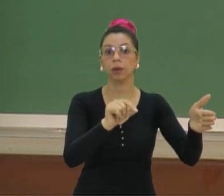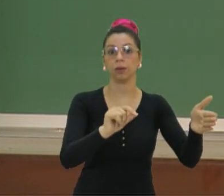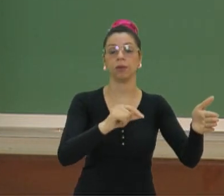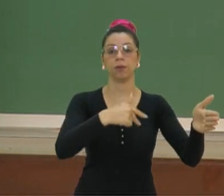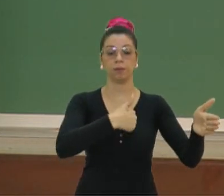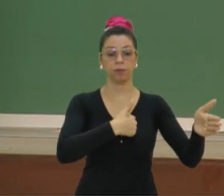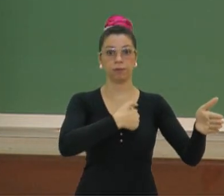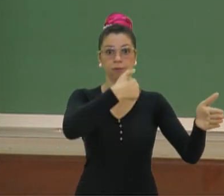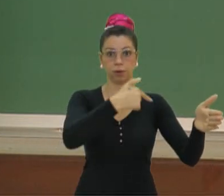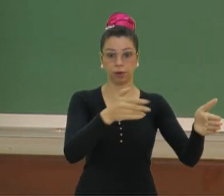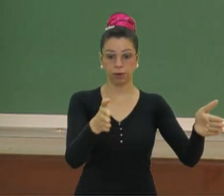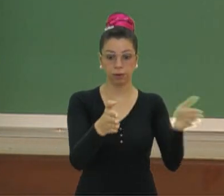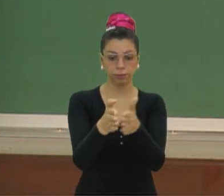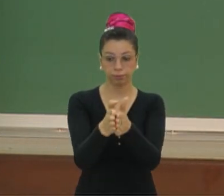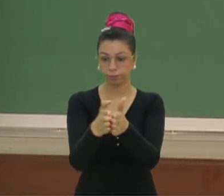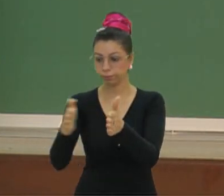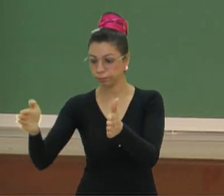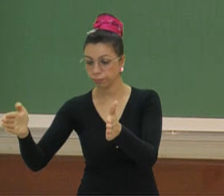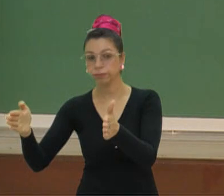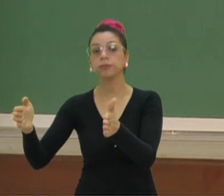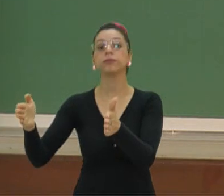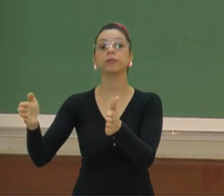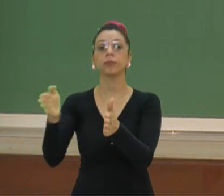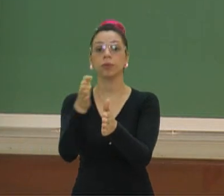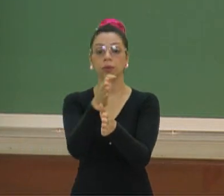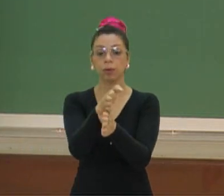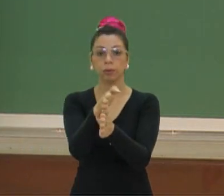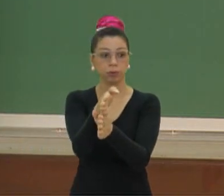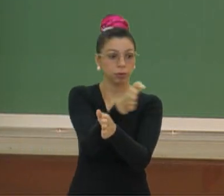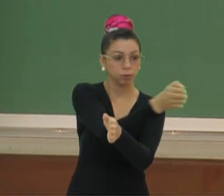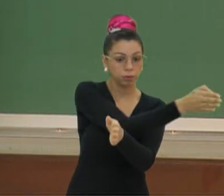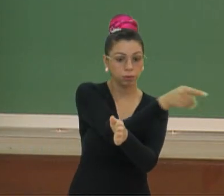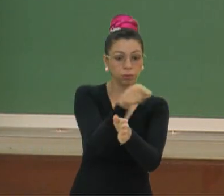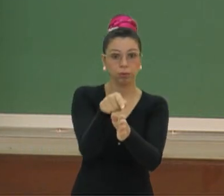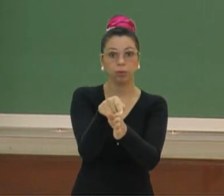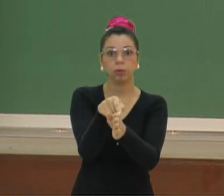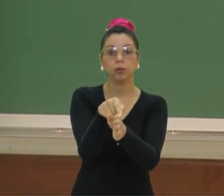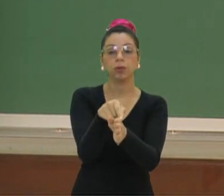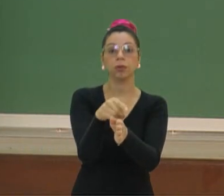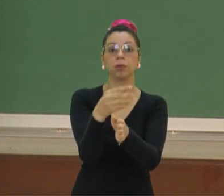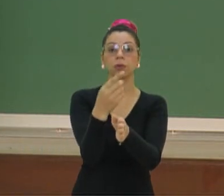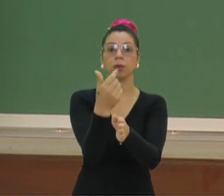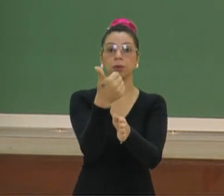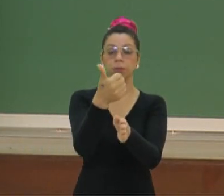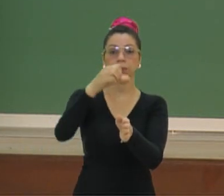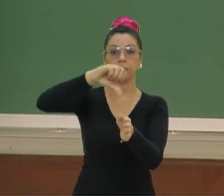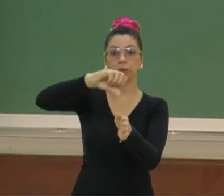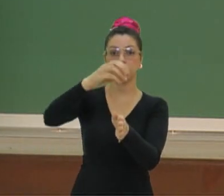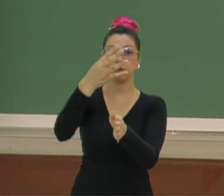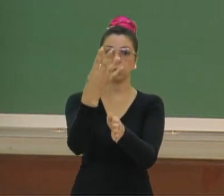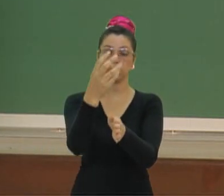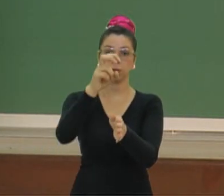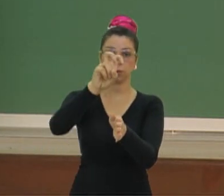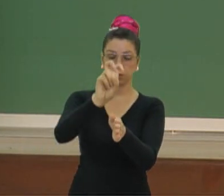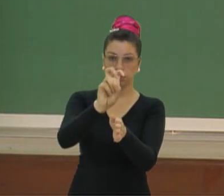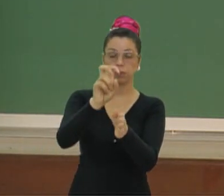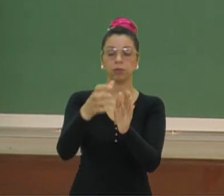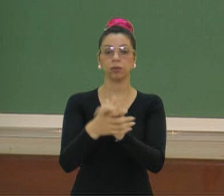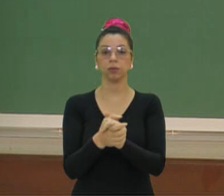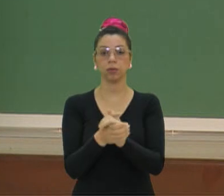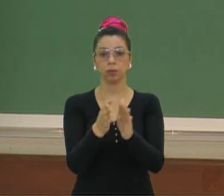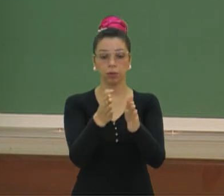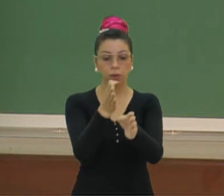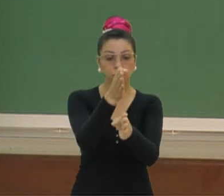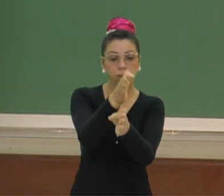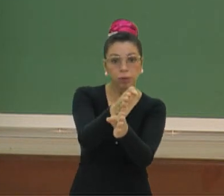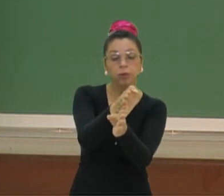para 1945, quando o Vargas renuncia ao governo, ele renuncia em outubro, e logo em dezembro